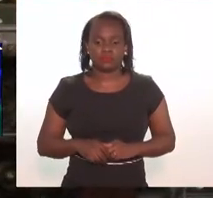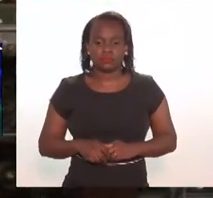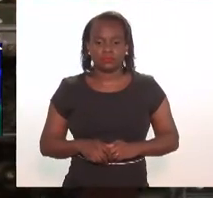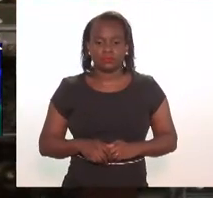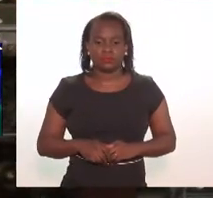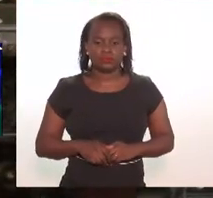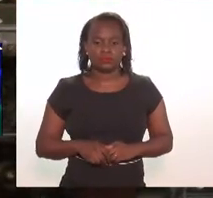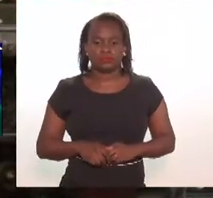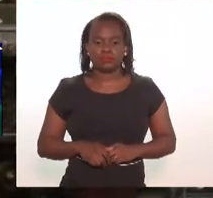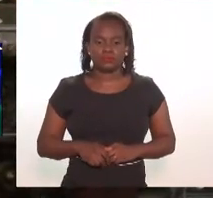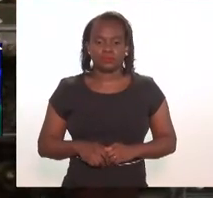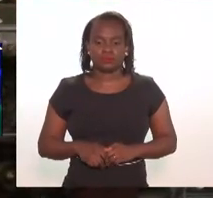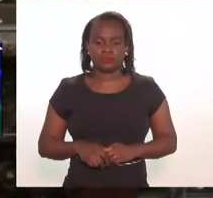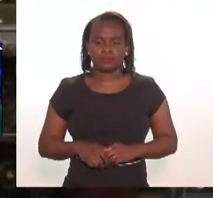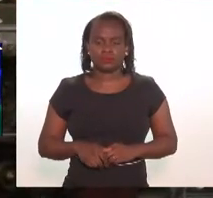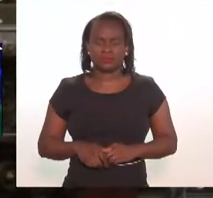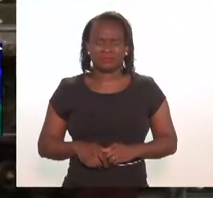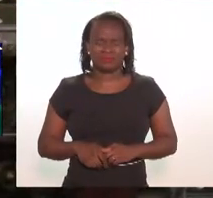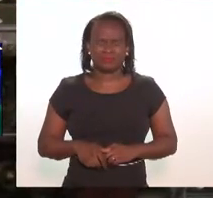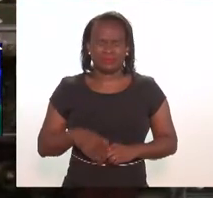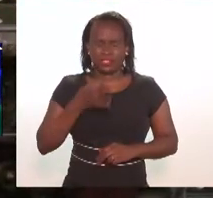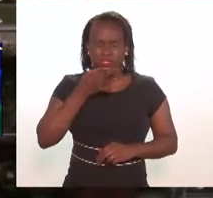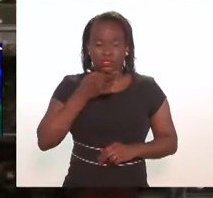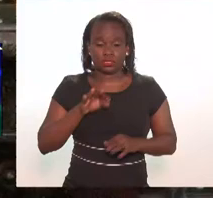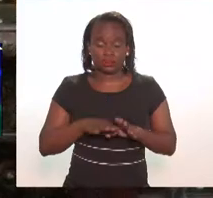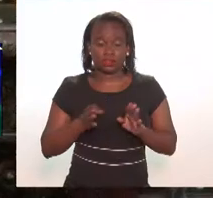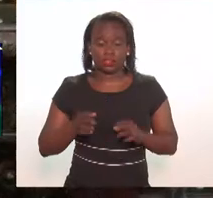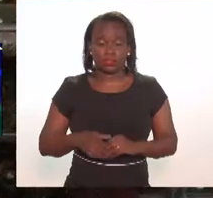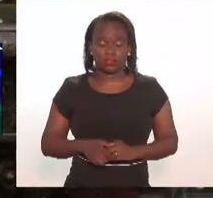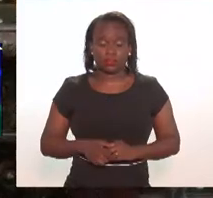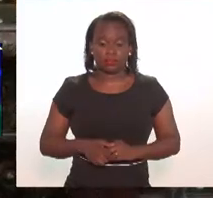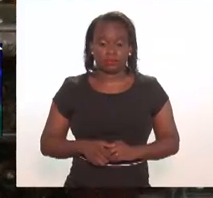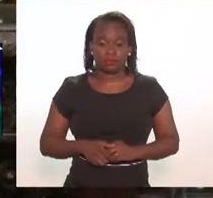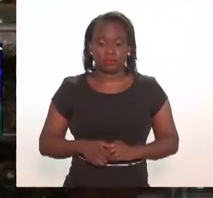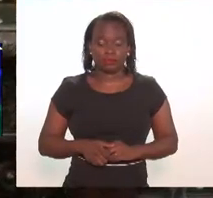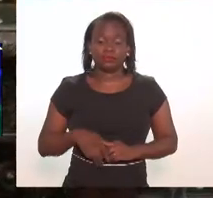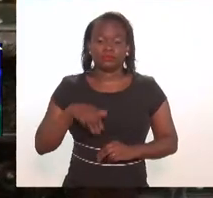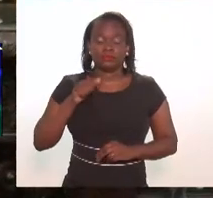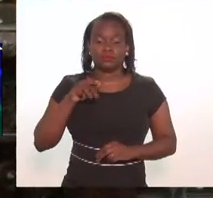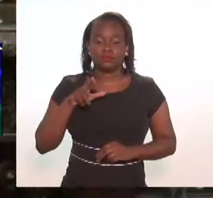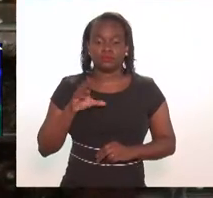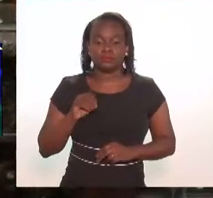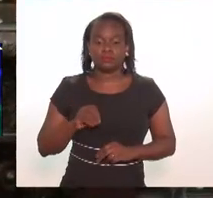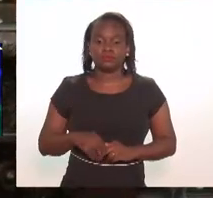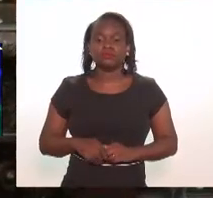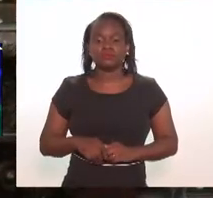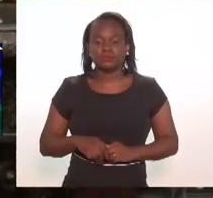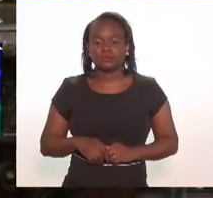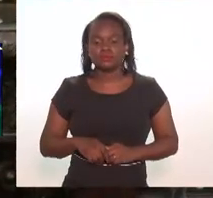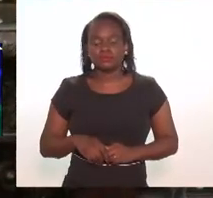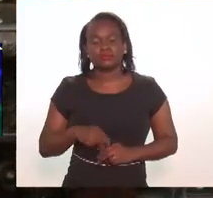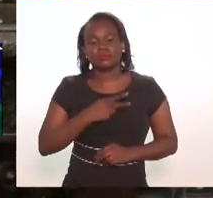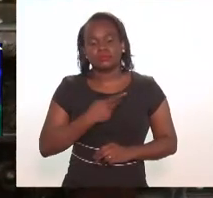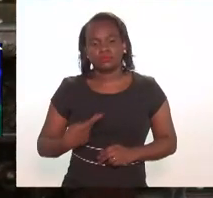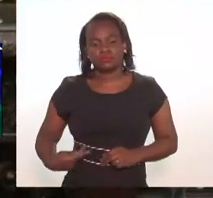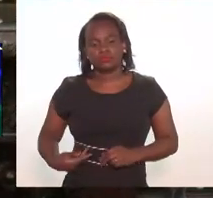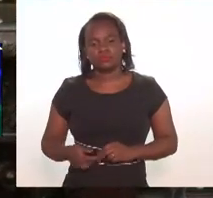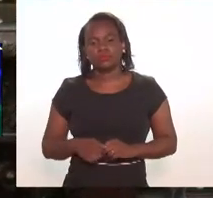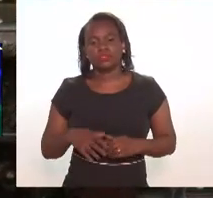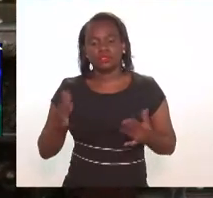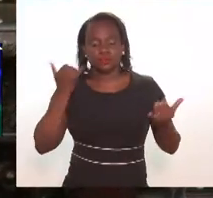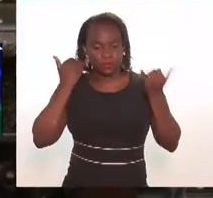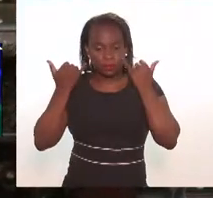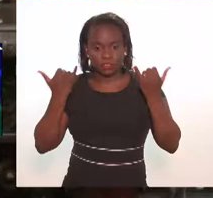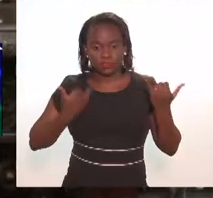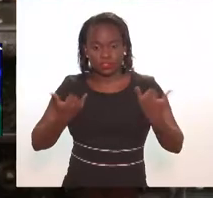Seria... Está aberto, Samuel, o seu som. Márcio. Sim, senhor presidente. A informação